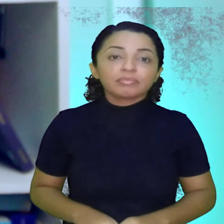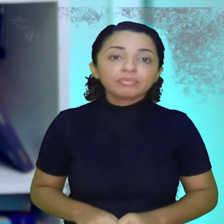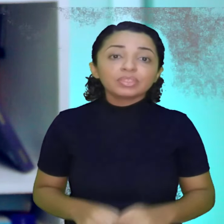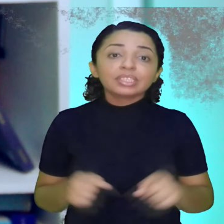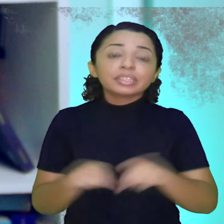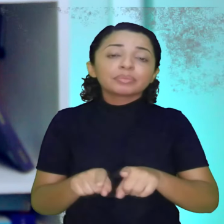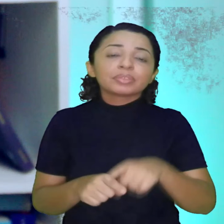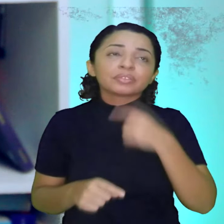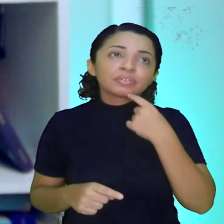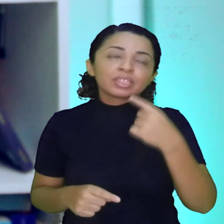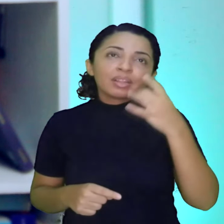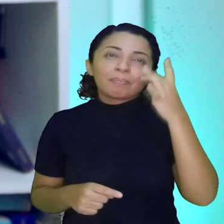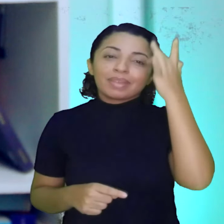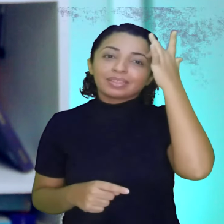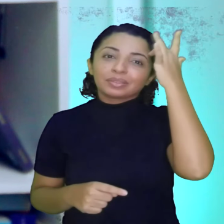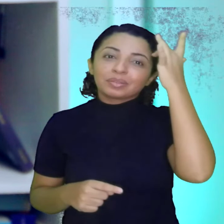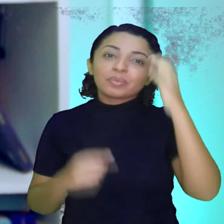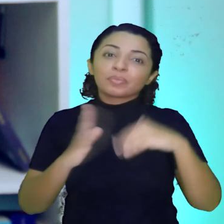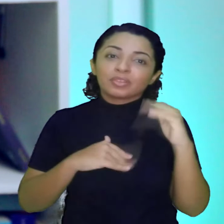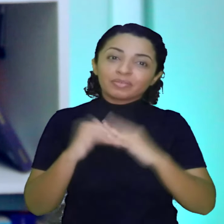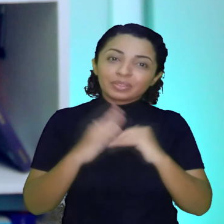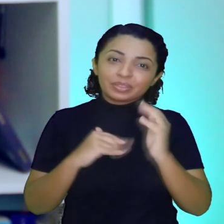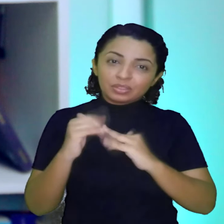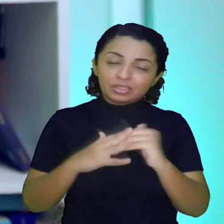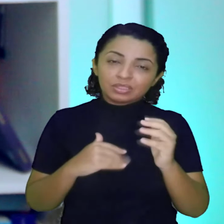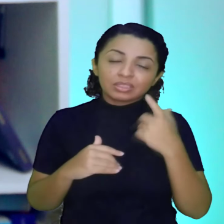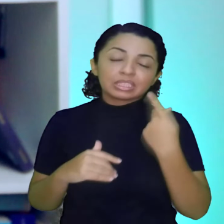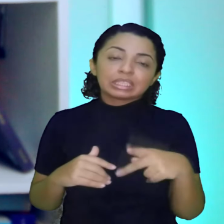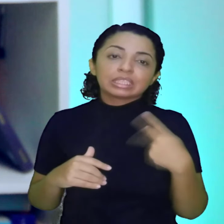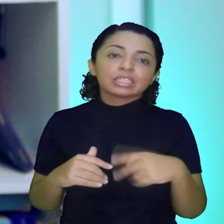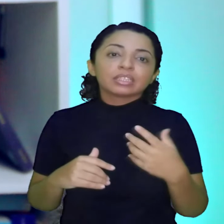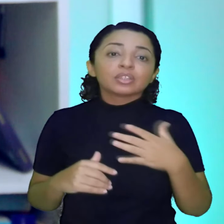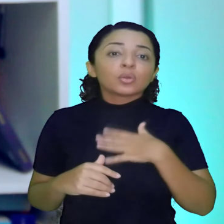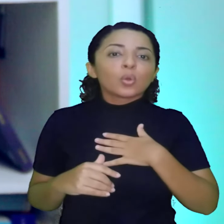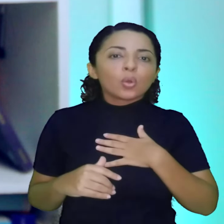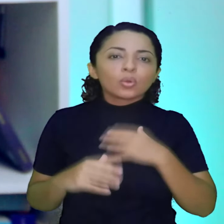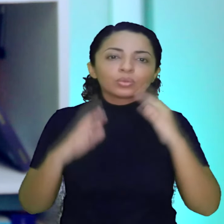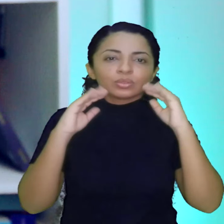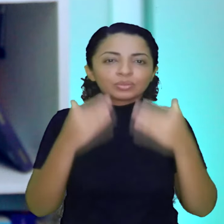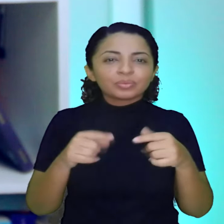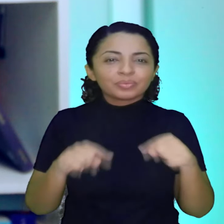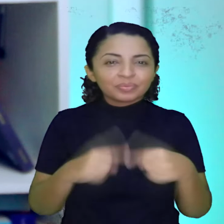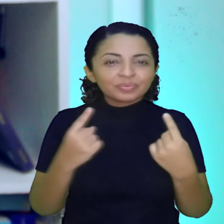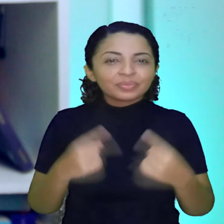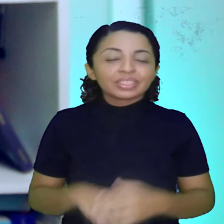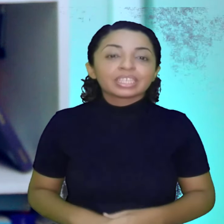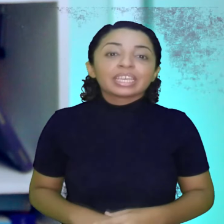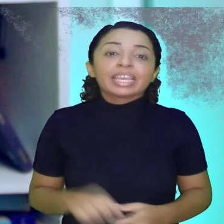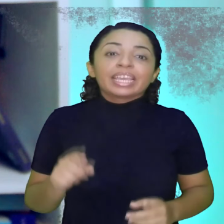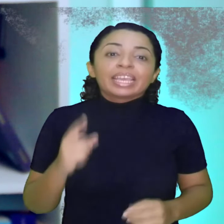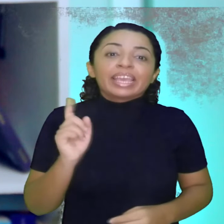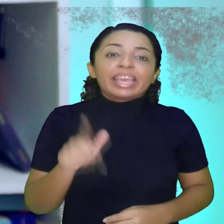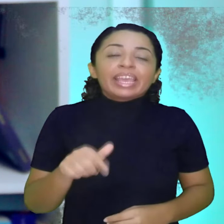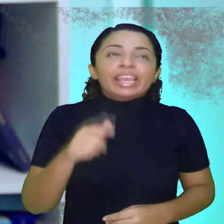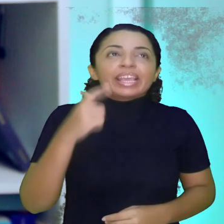própria maturidade profissional dela, né? Da própria maturidade profissional, que também é levantado. Eu gostei desse aspecto. Você percebe que ela é